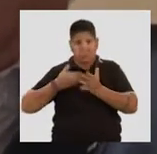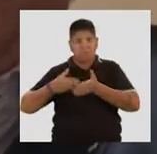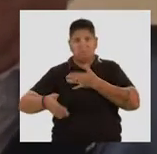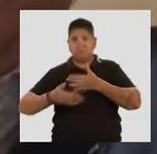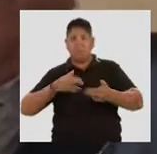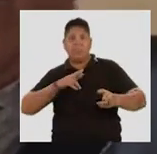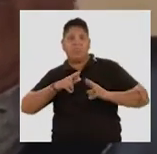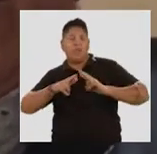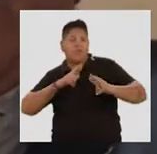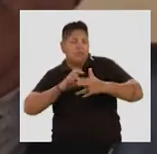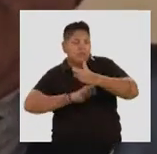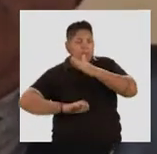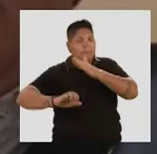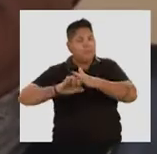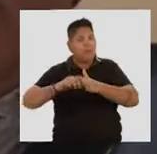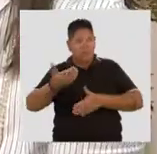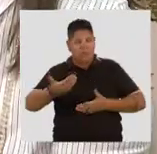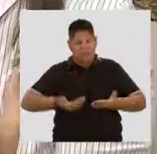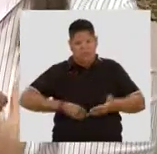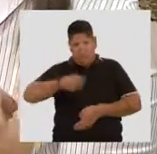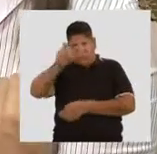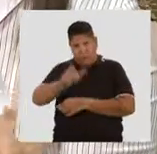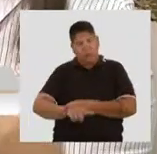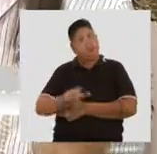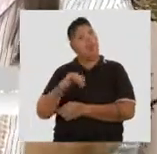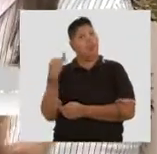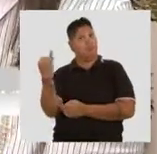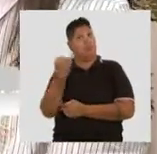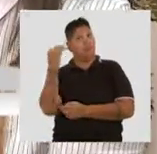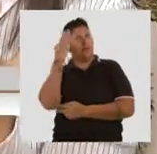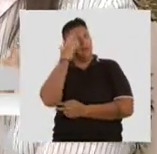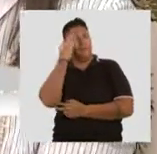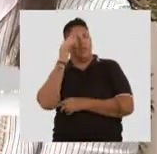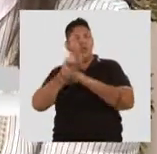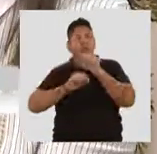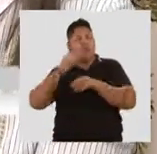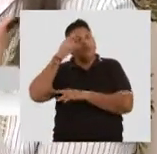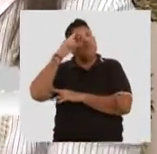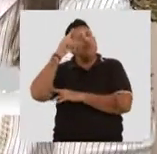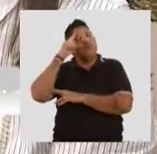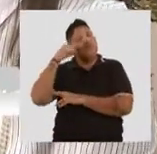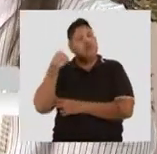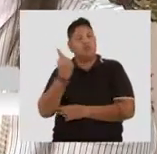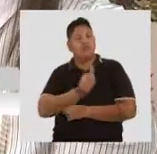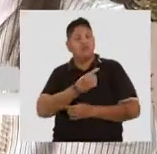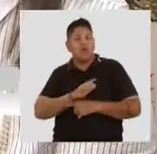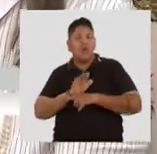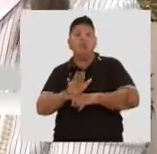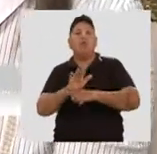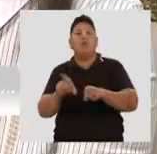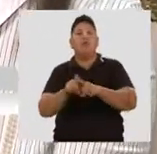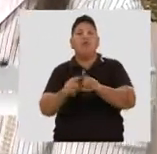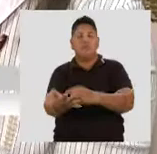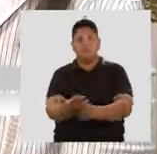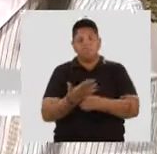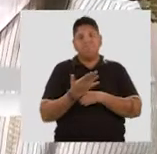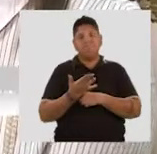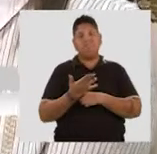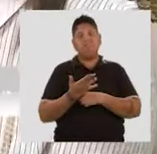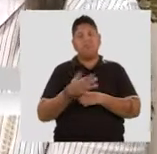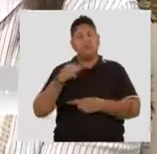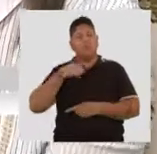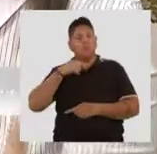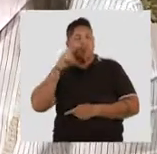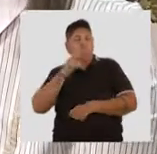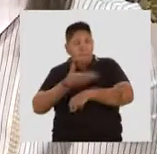nas relações entre empregado e empregador. É importante saber que todos os dias nós servimos e somos servidos. Esse exercício de